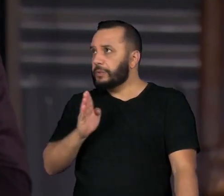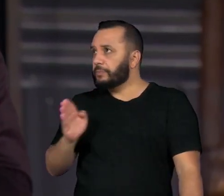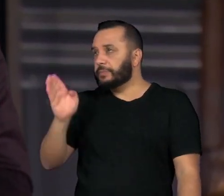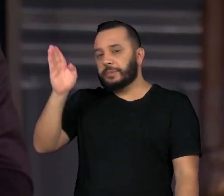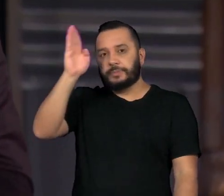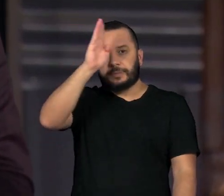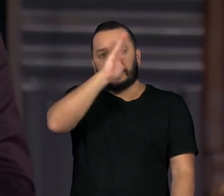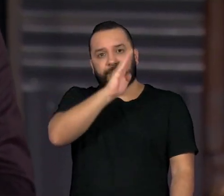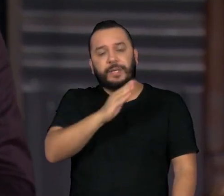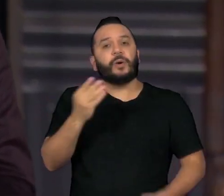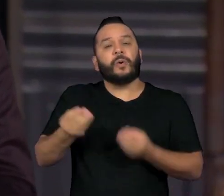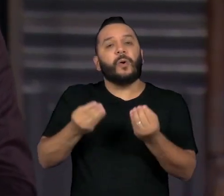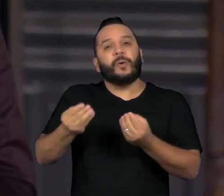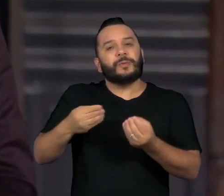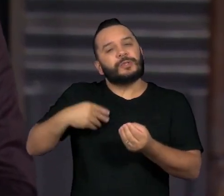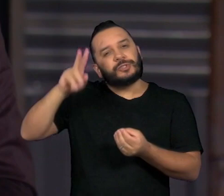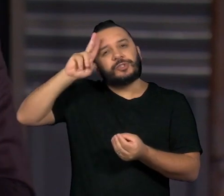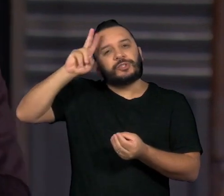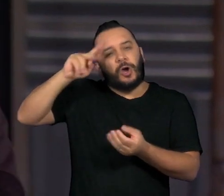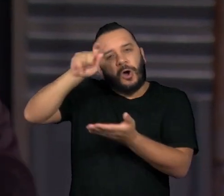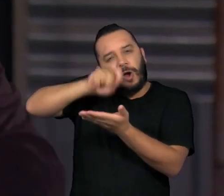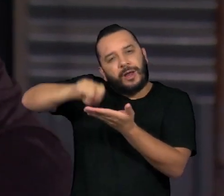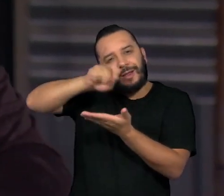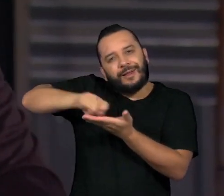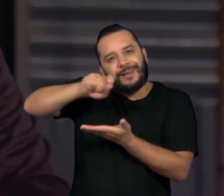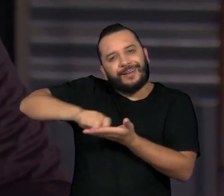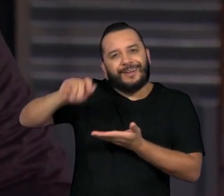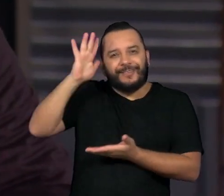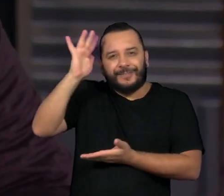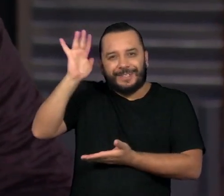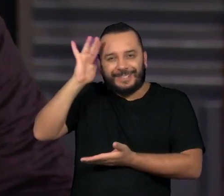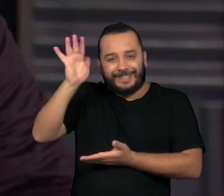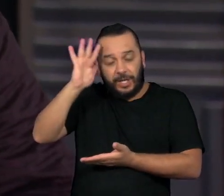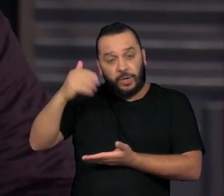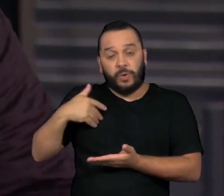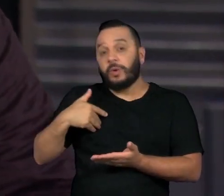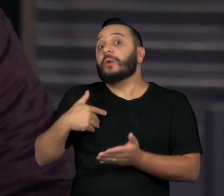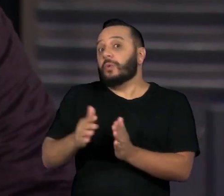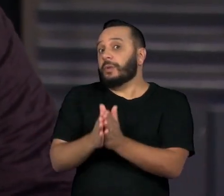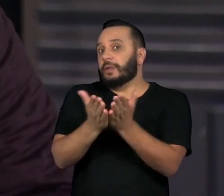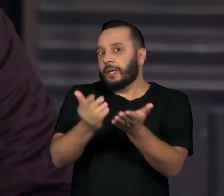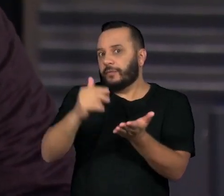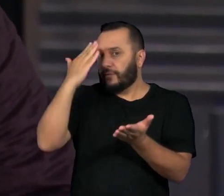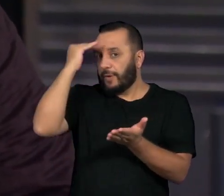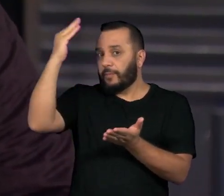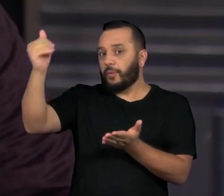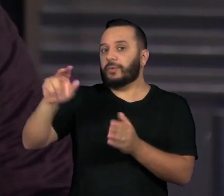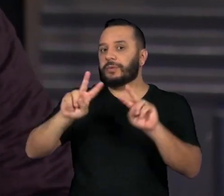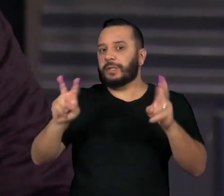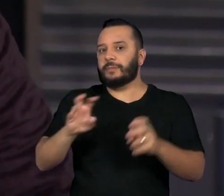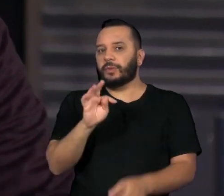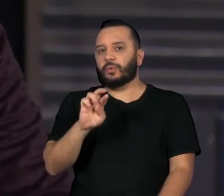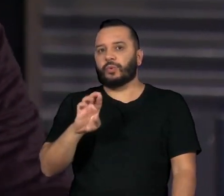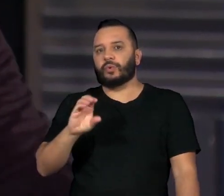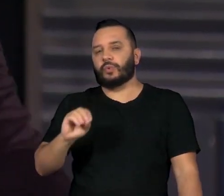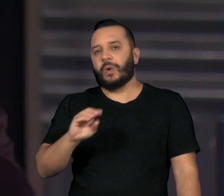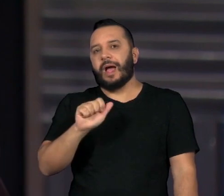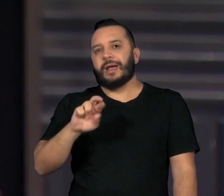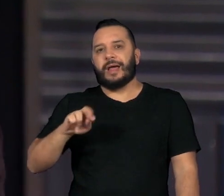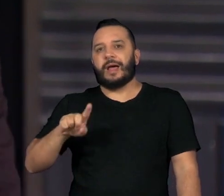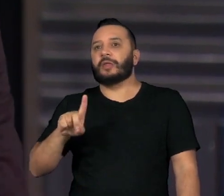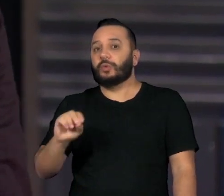em forma de ficção. O livro brasileiro mais badalado dos últimos anos, Torto Arado. Coisa